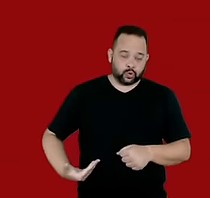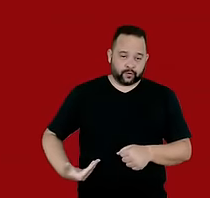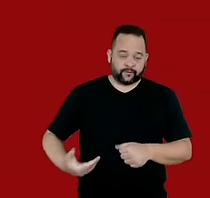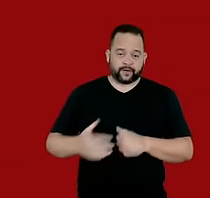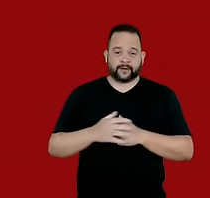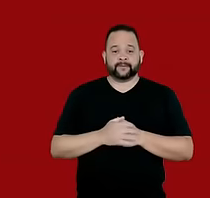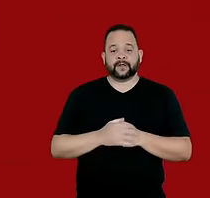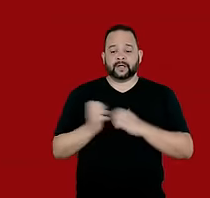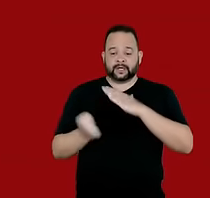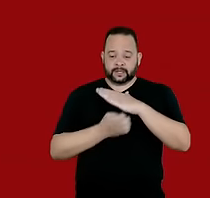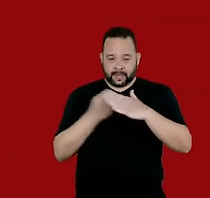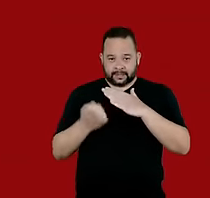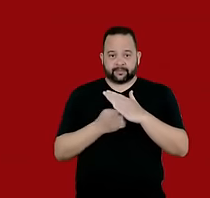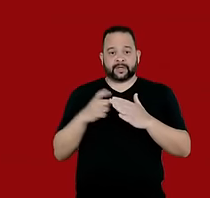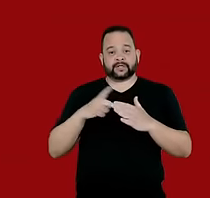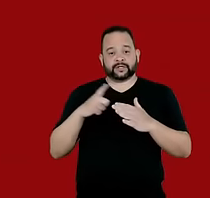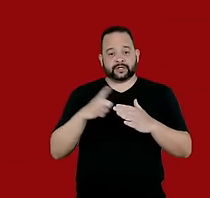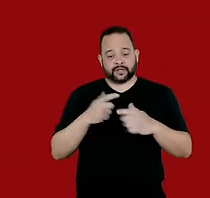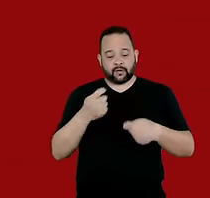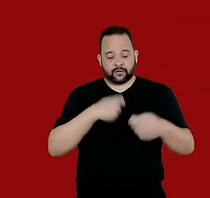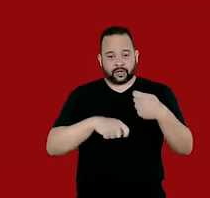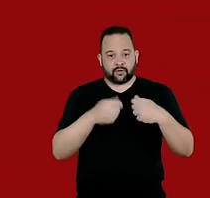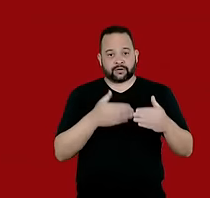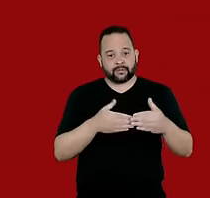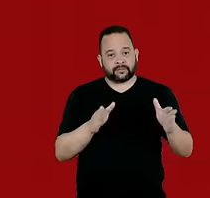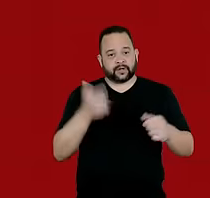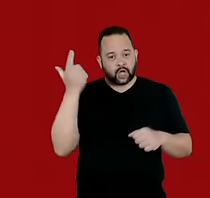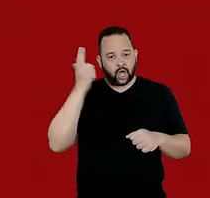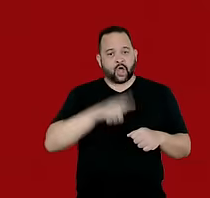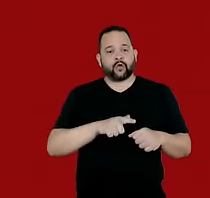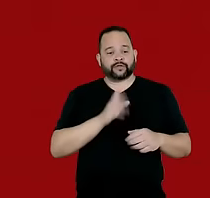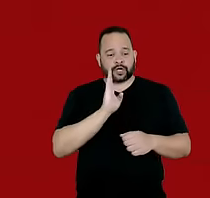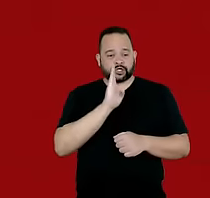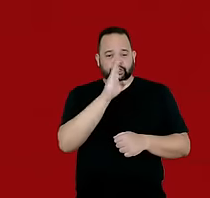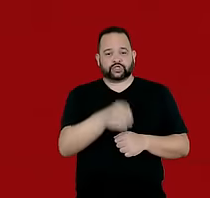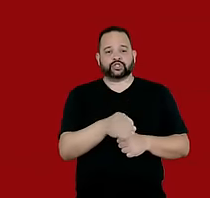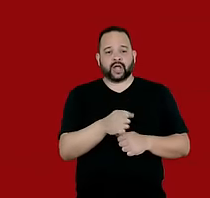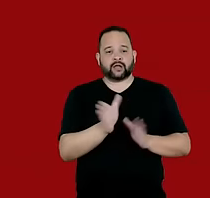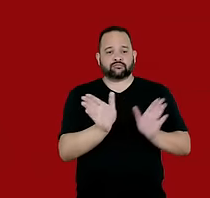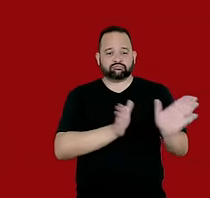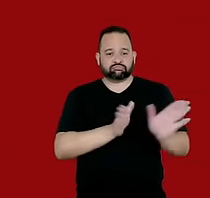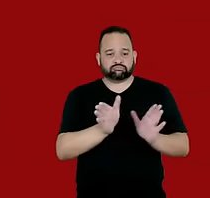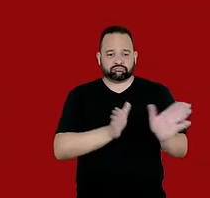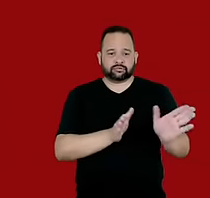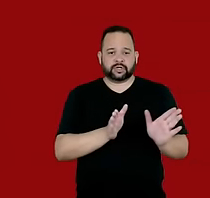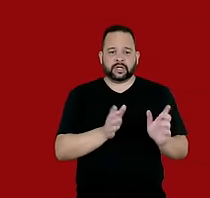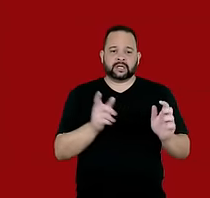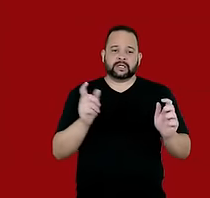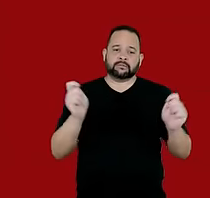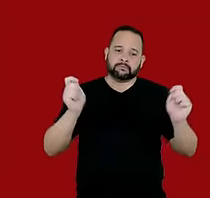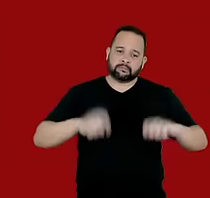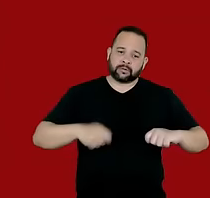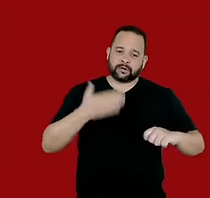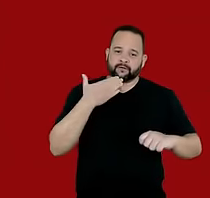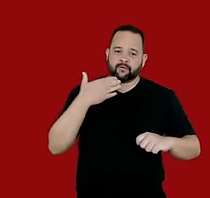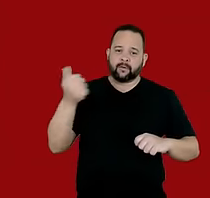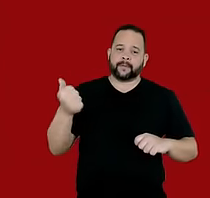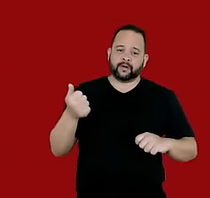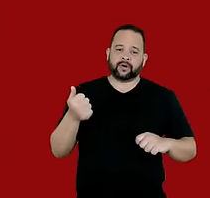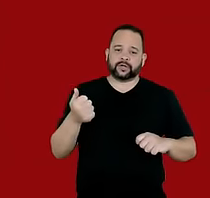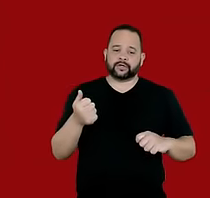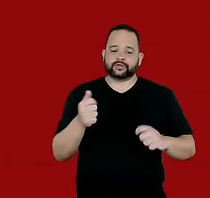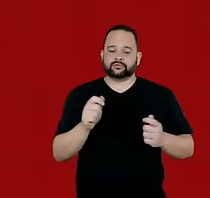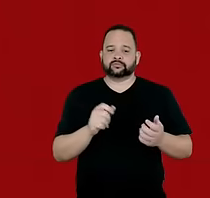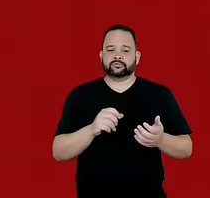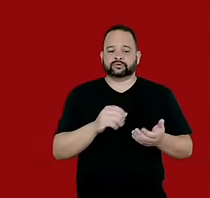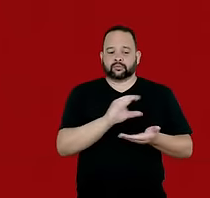aberto mais ampliado as empresas conseguem acessar direto o mercado Isso gera uma uma uma melhoria de de alocação bastante grande e a